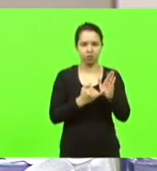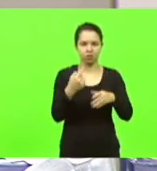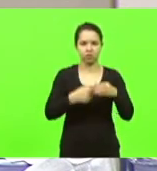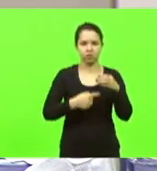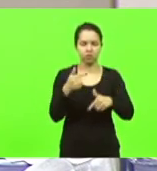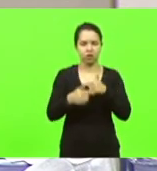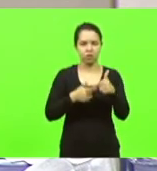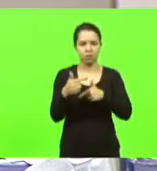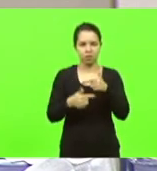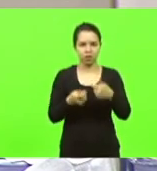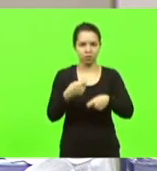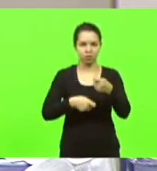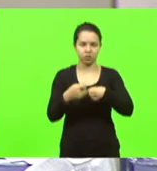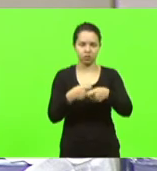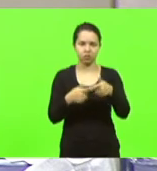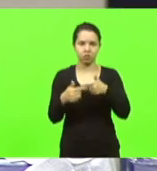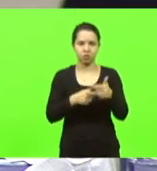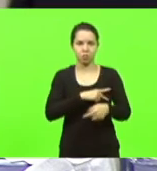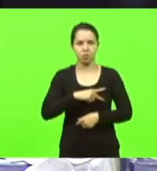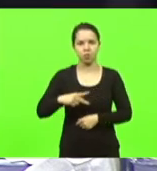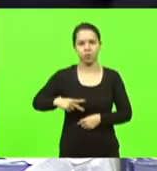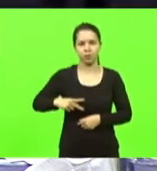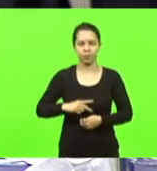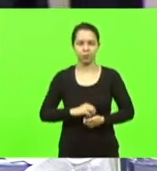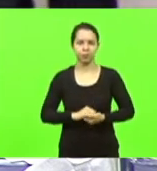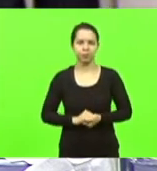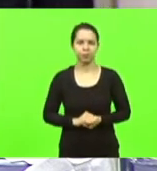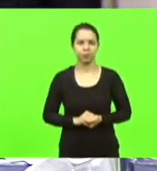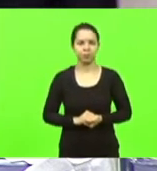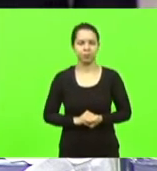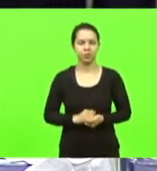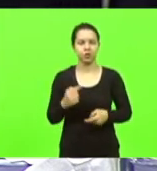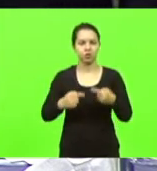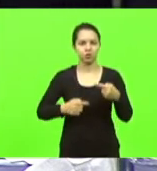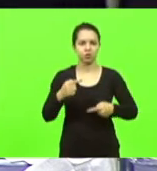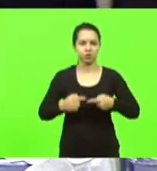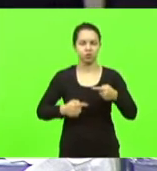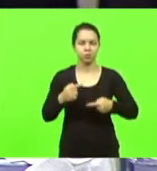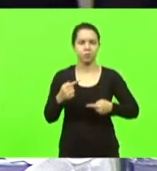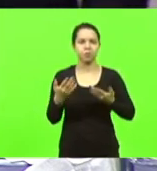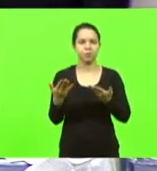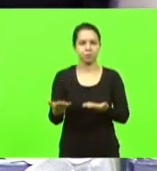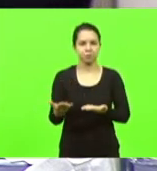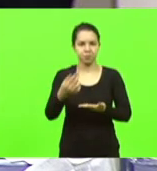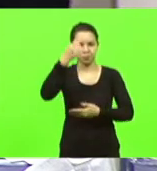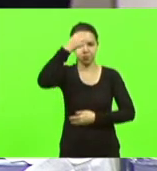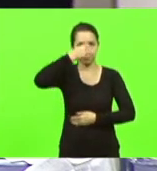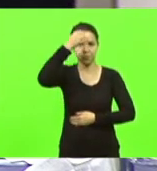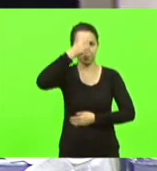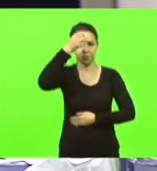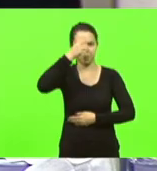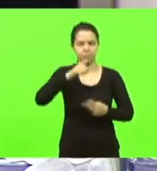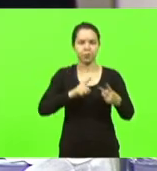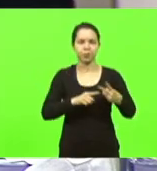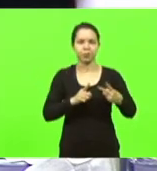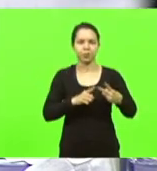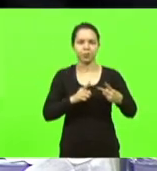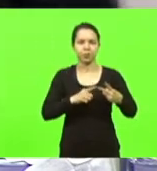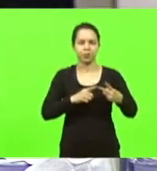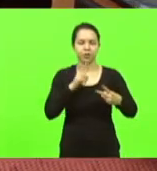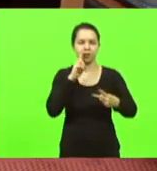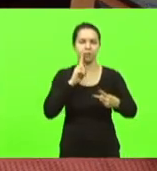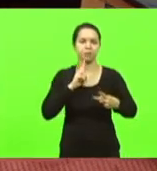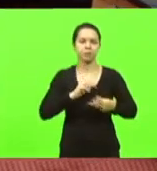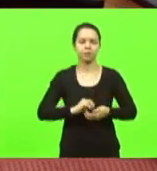e serviço público em discussão ela pela ordem Deputado Maurício Della que na sequência deputado